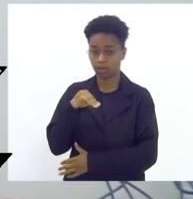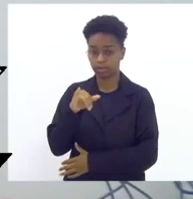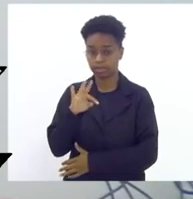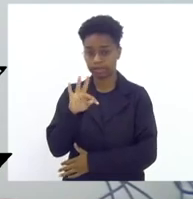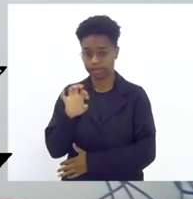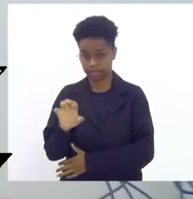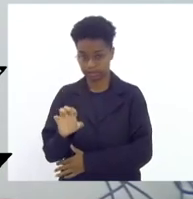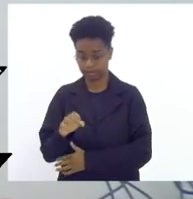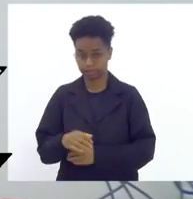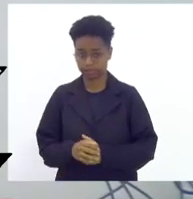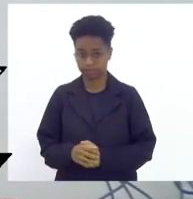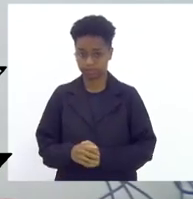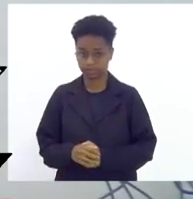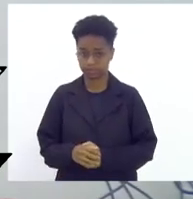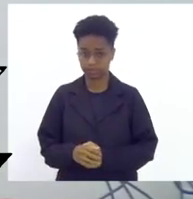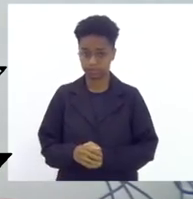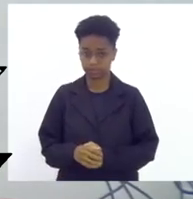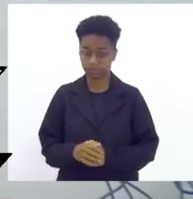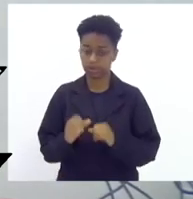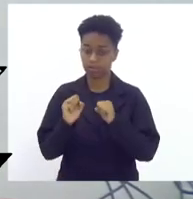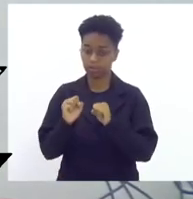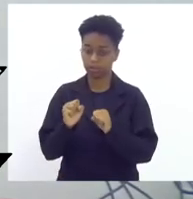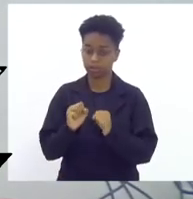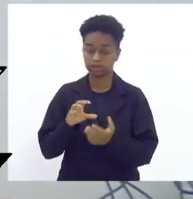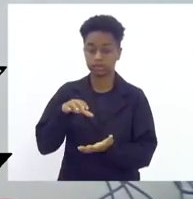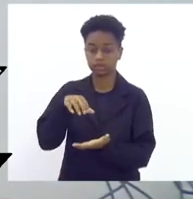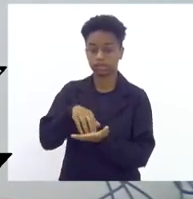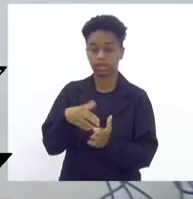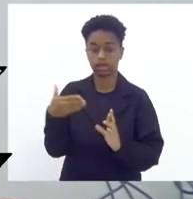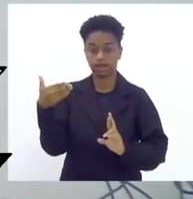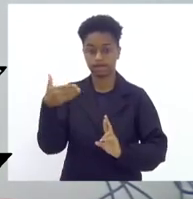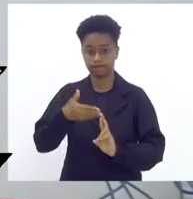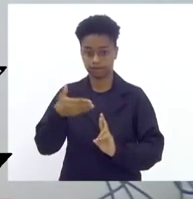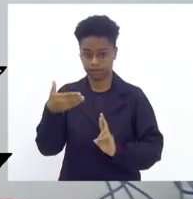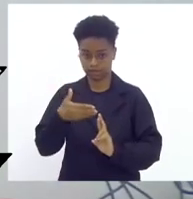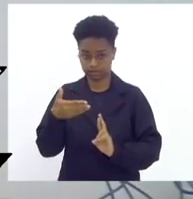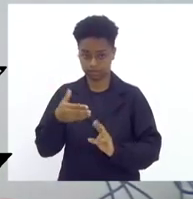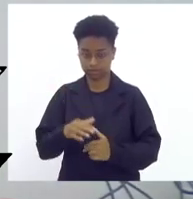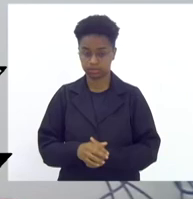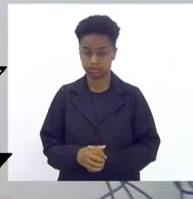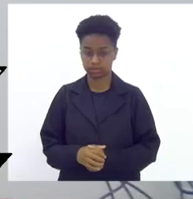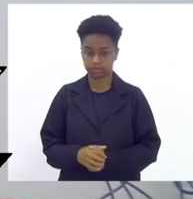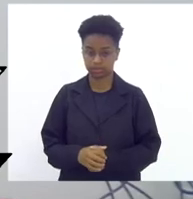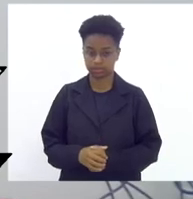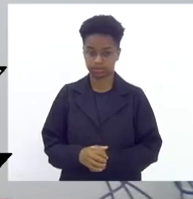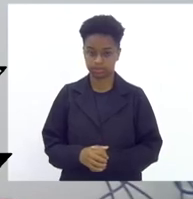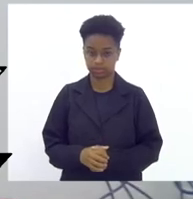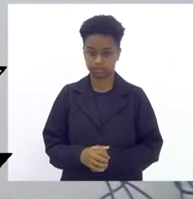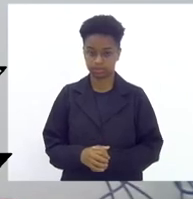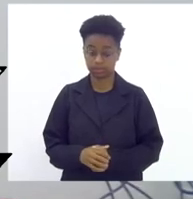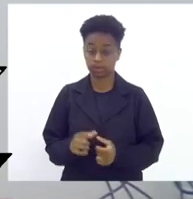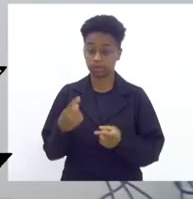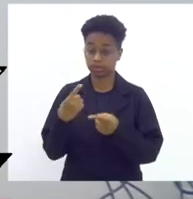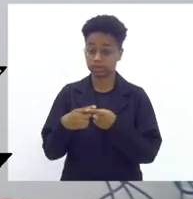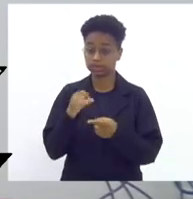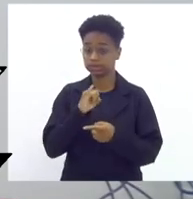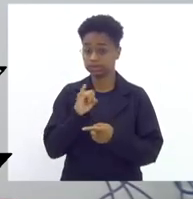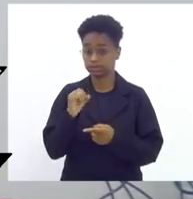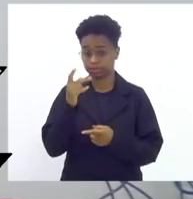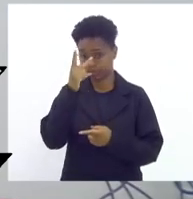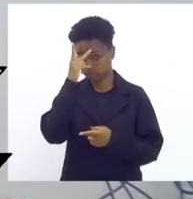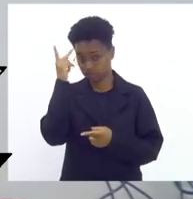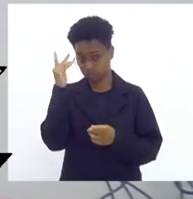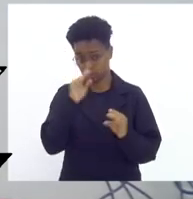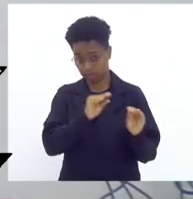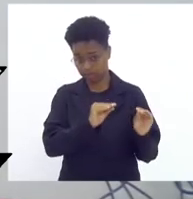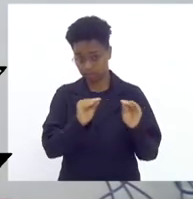poderia ser um centro de referência tipo quando Imigrantes vai se contentado ele